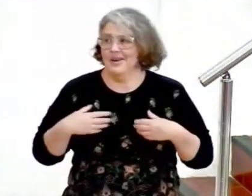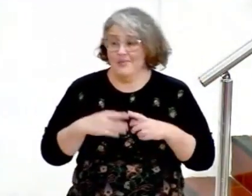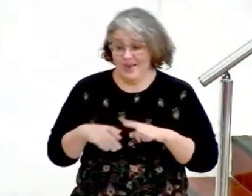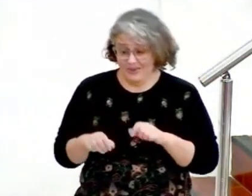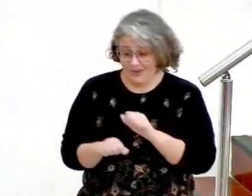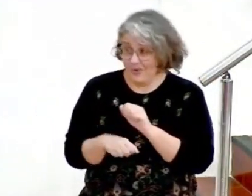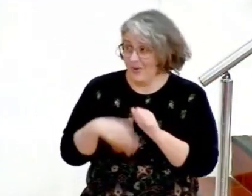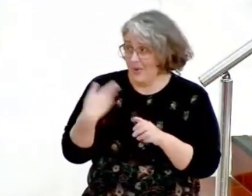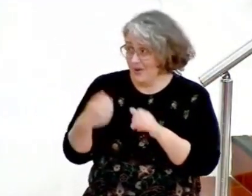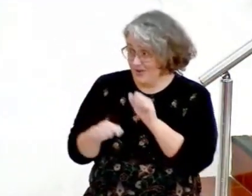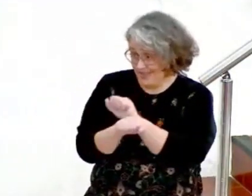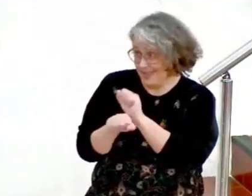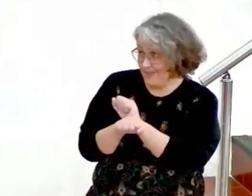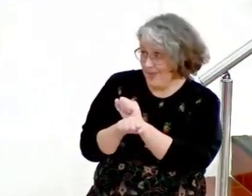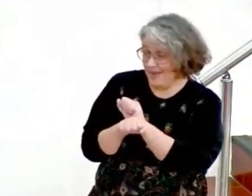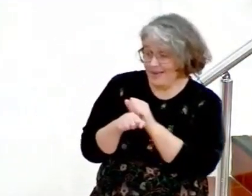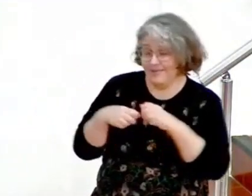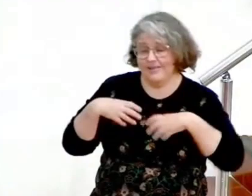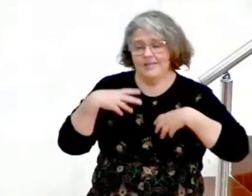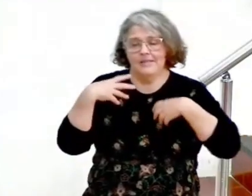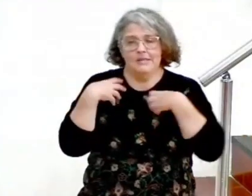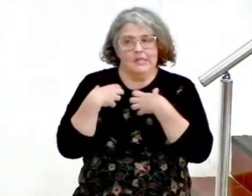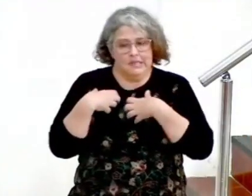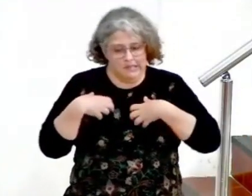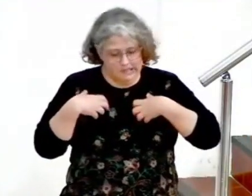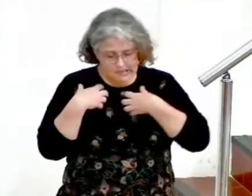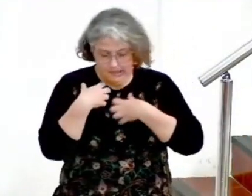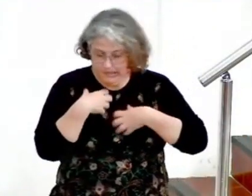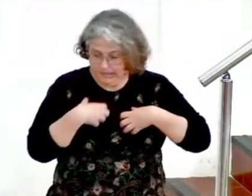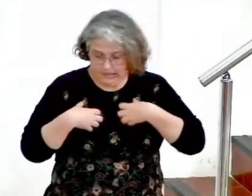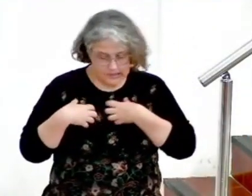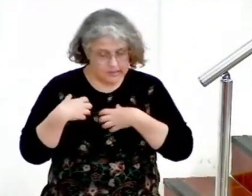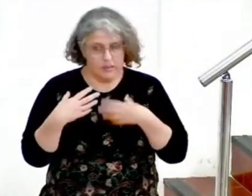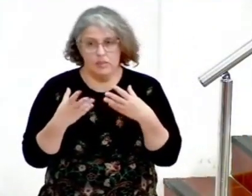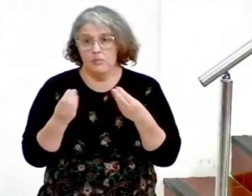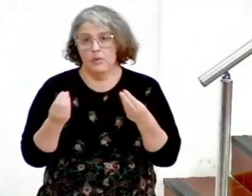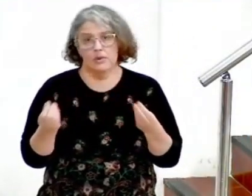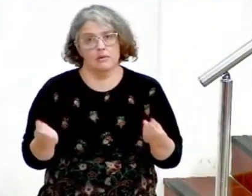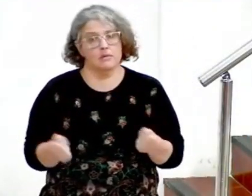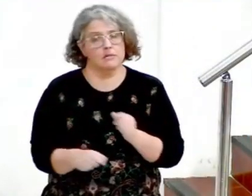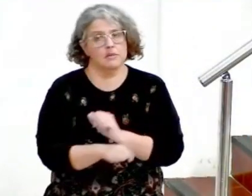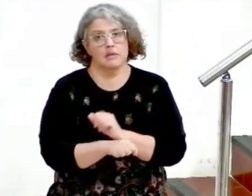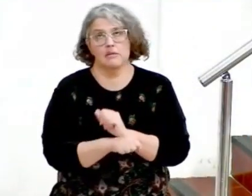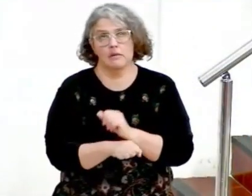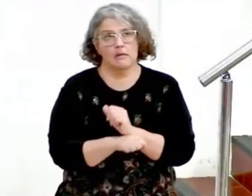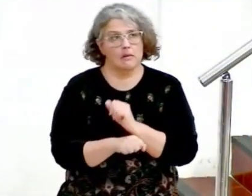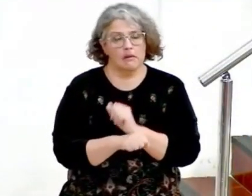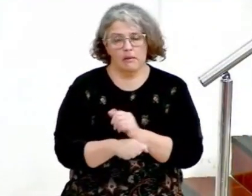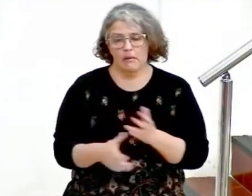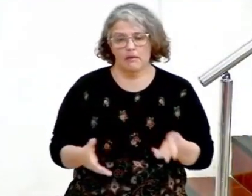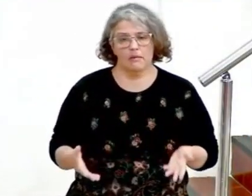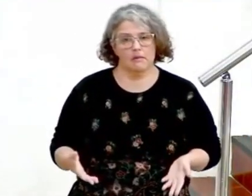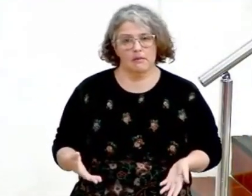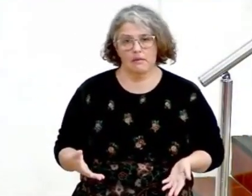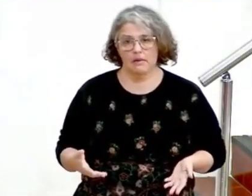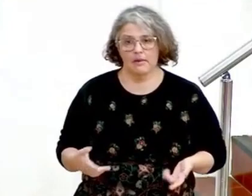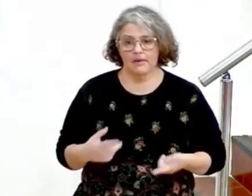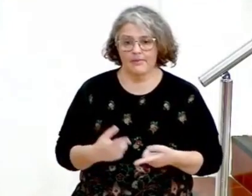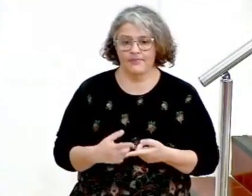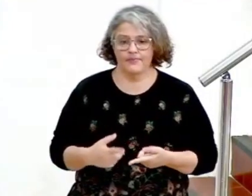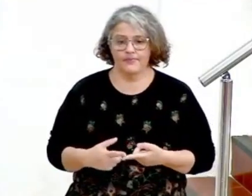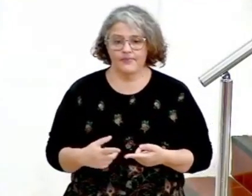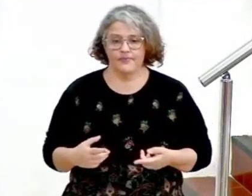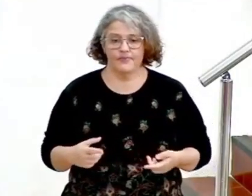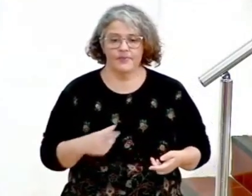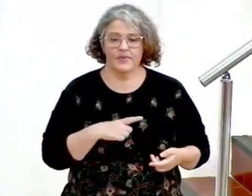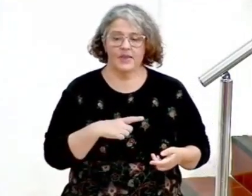espera da concretização. Fato é que muitas das vezes você vai lá lembrar o seu pai: a bicicleta está de pé,